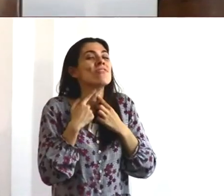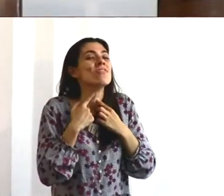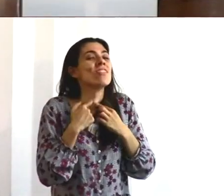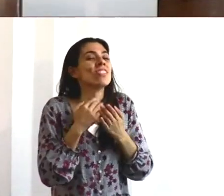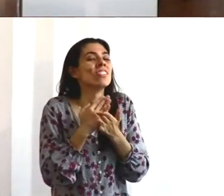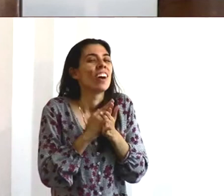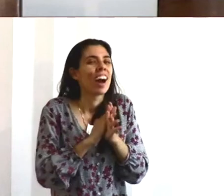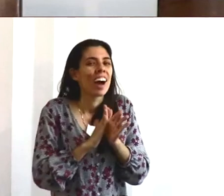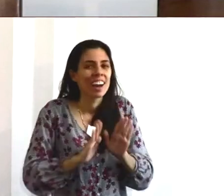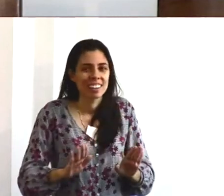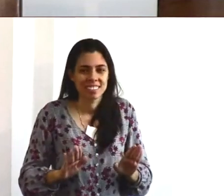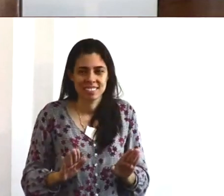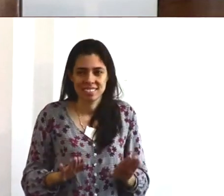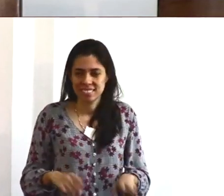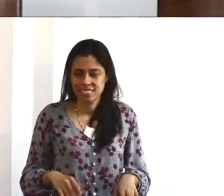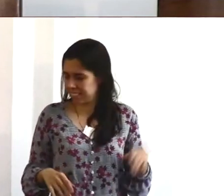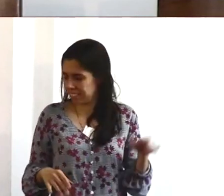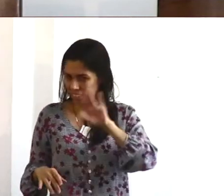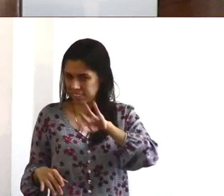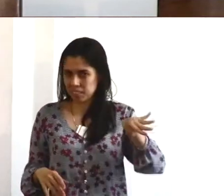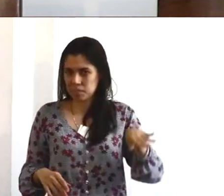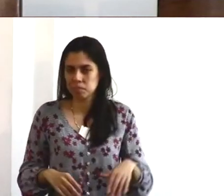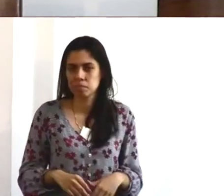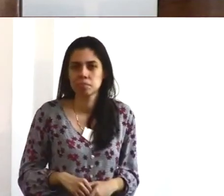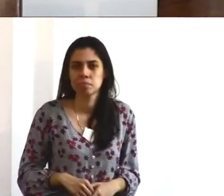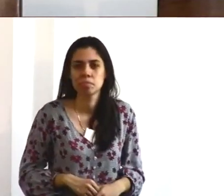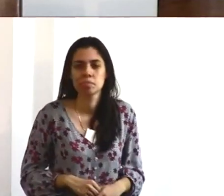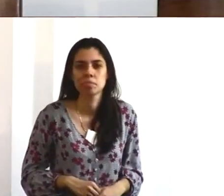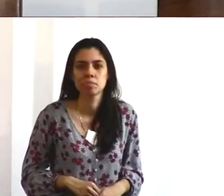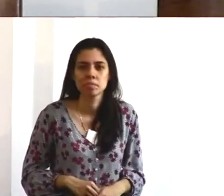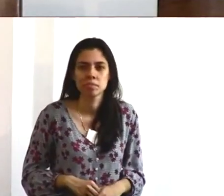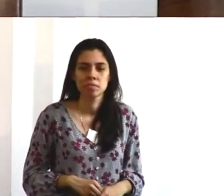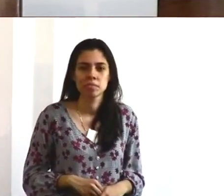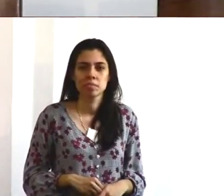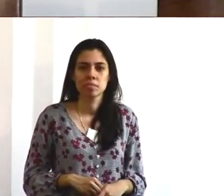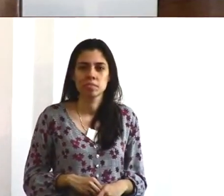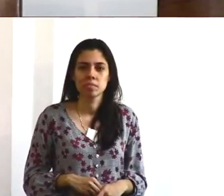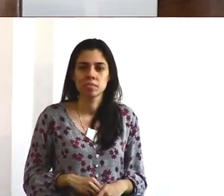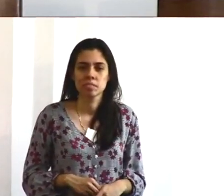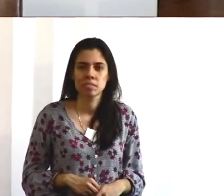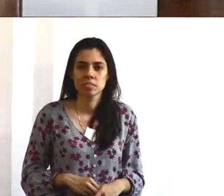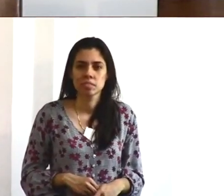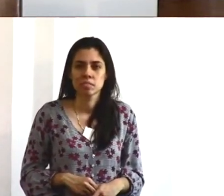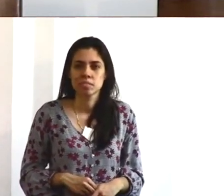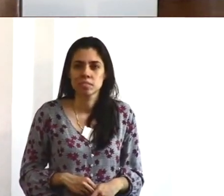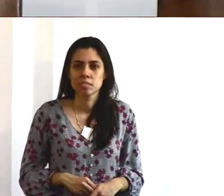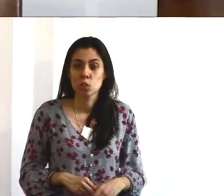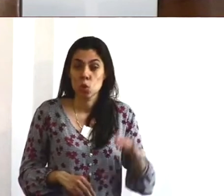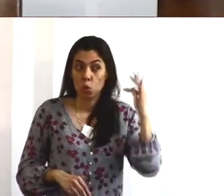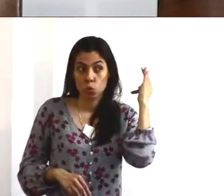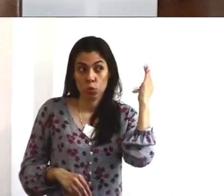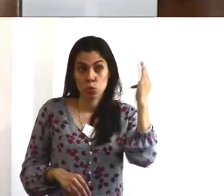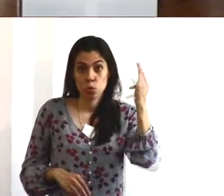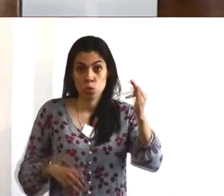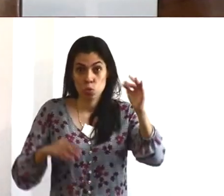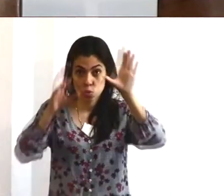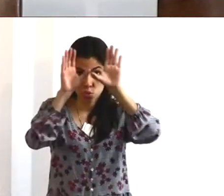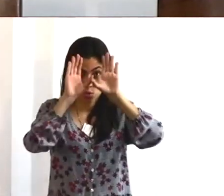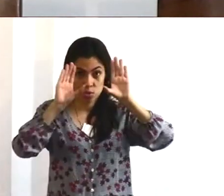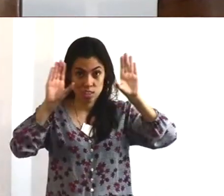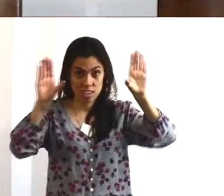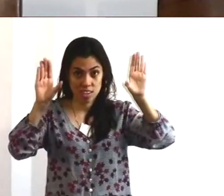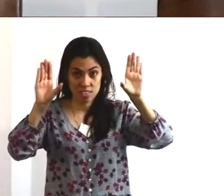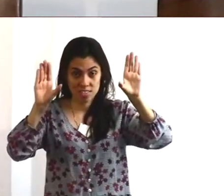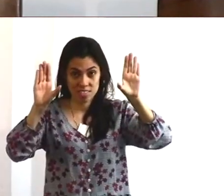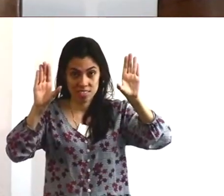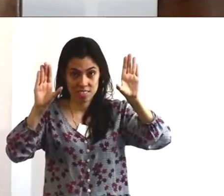isso que, numa visão escatológica, vai dizer que na Nova Jerusalém, essa água é